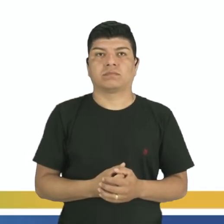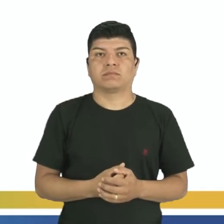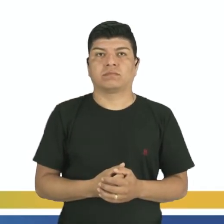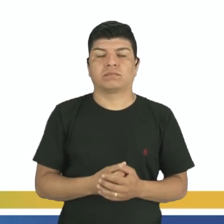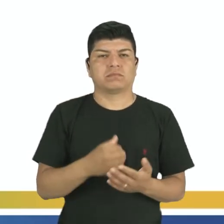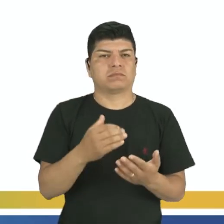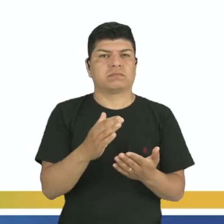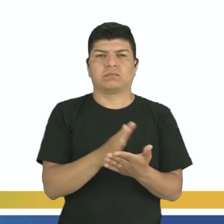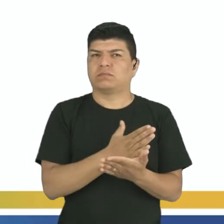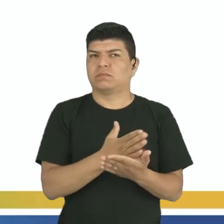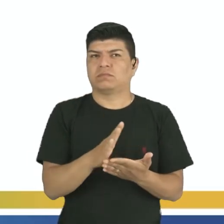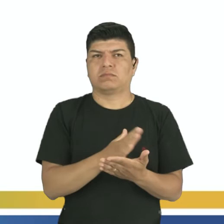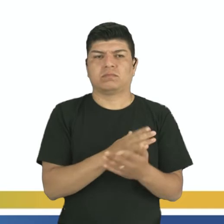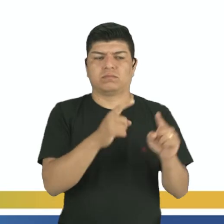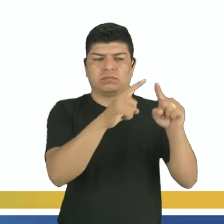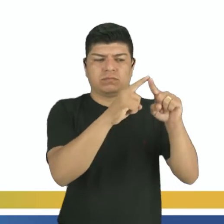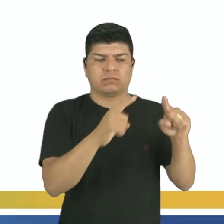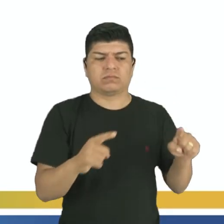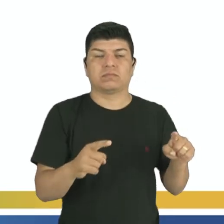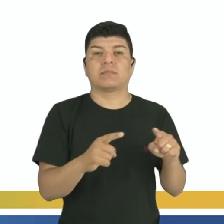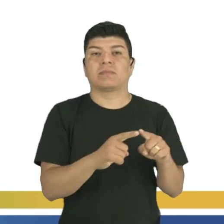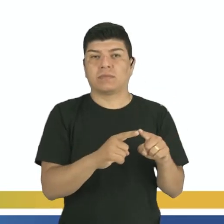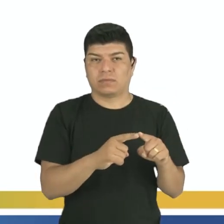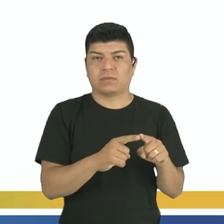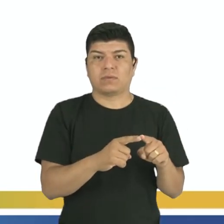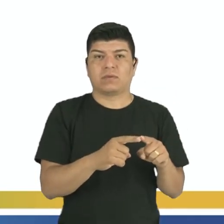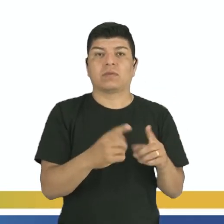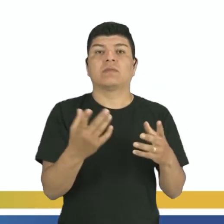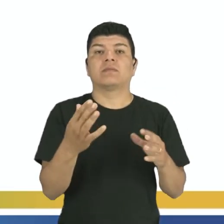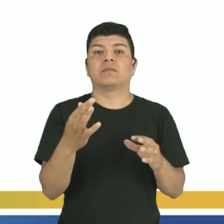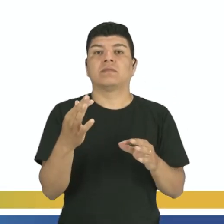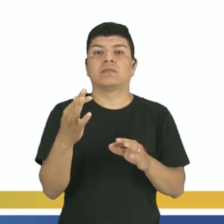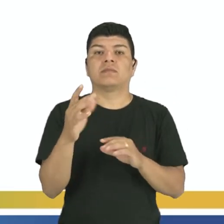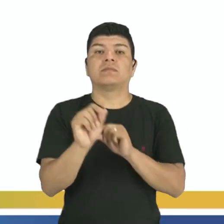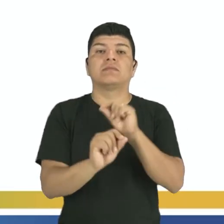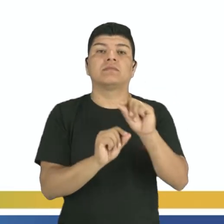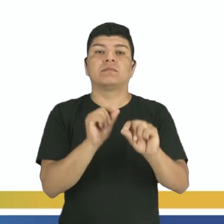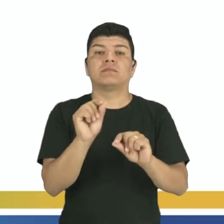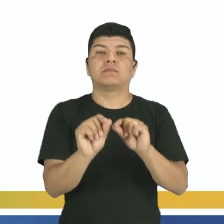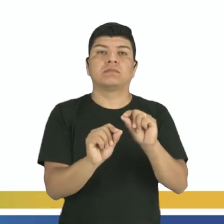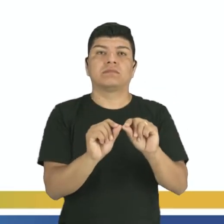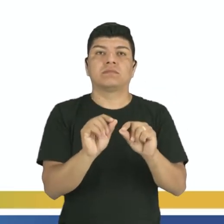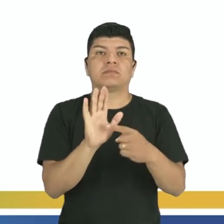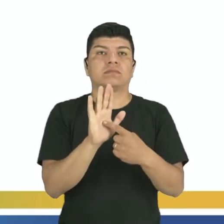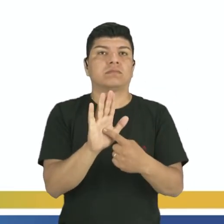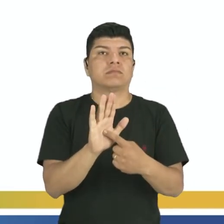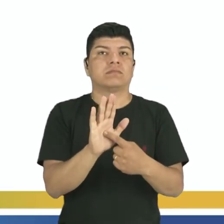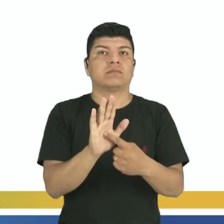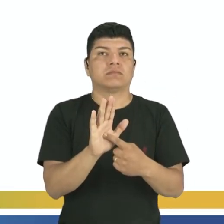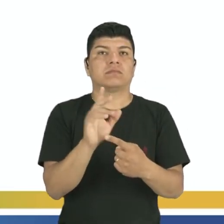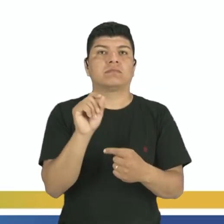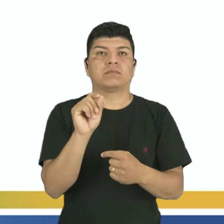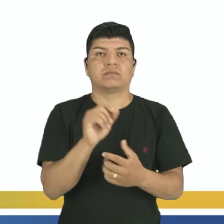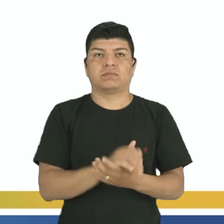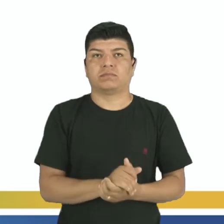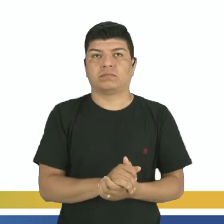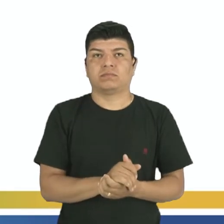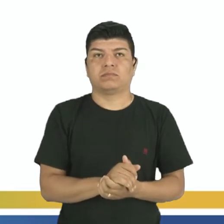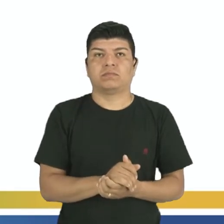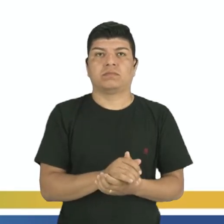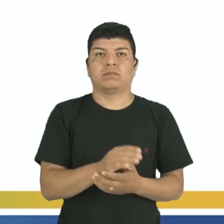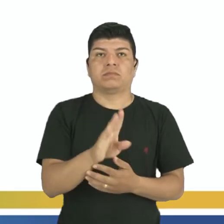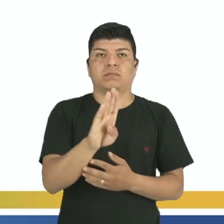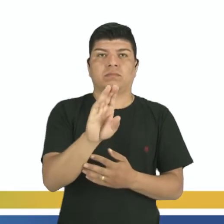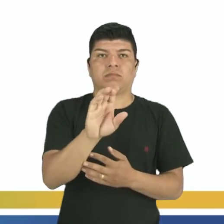Qualquer triângulo, gente, a fórmula da sua área é dada por essa fórmula aqui, ó.